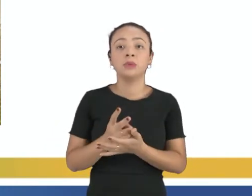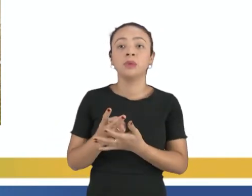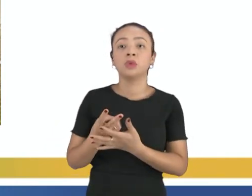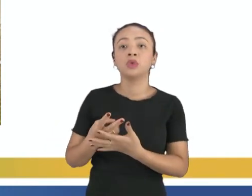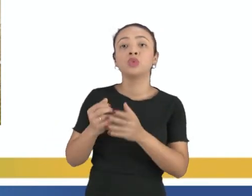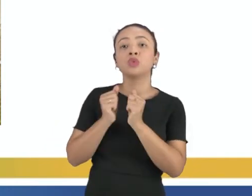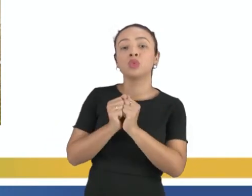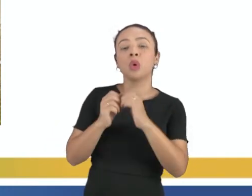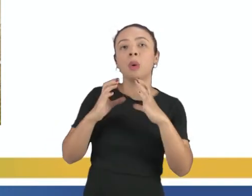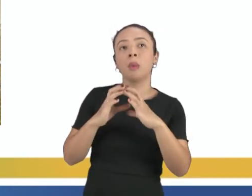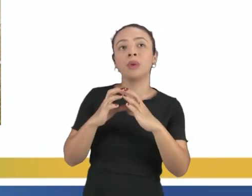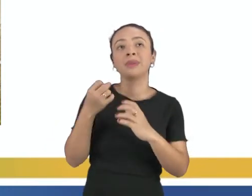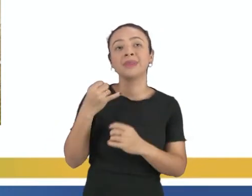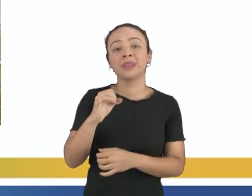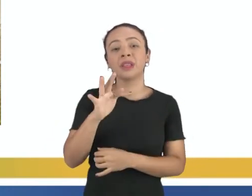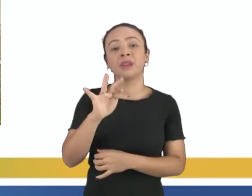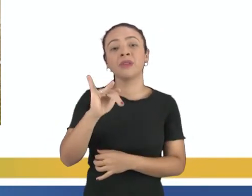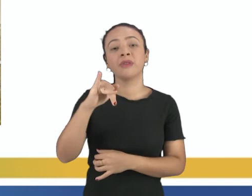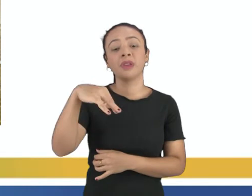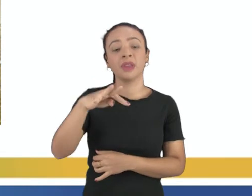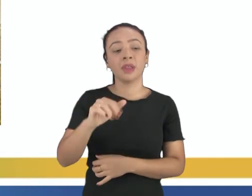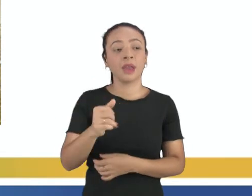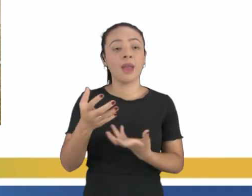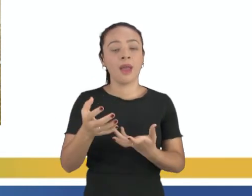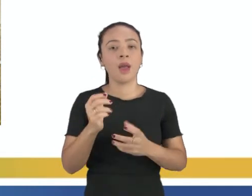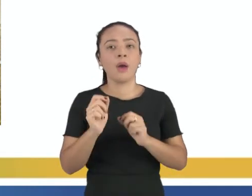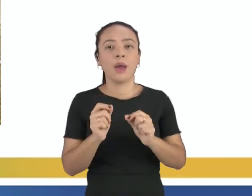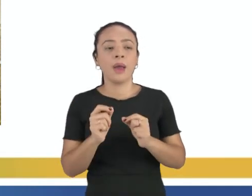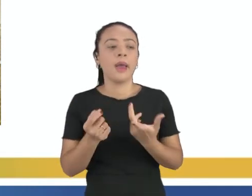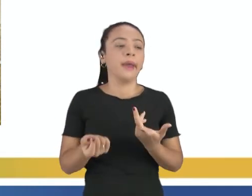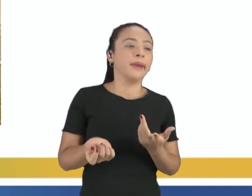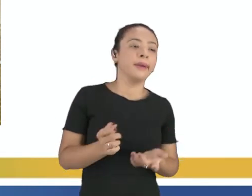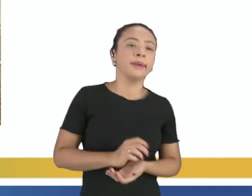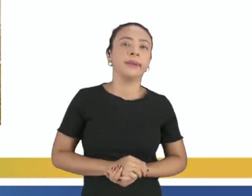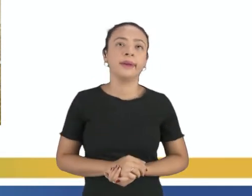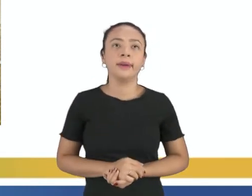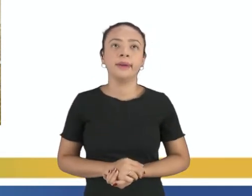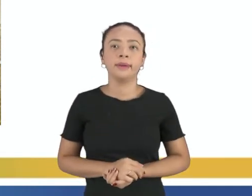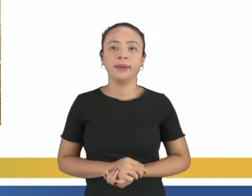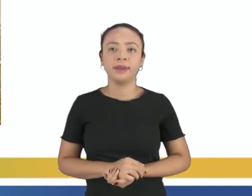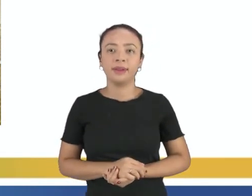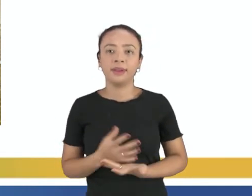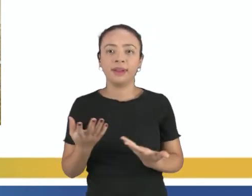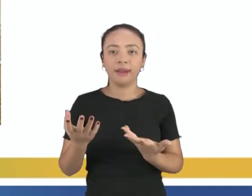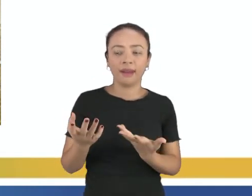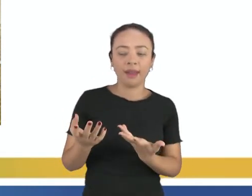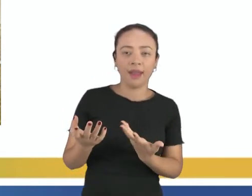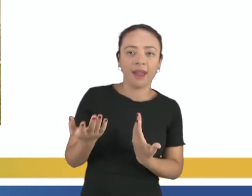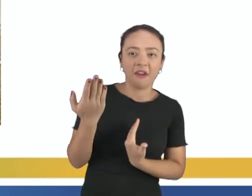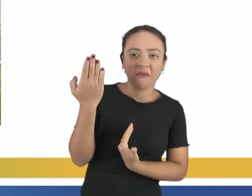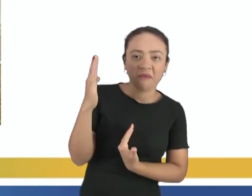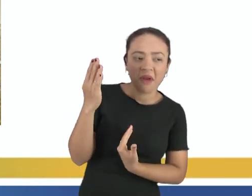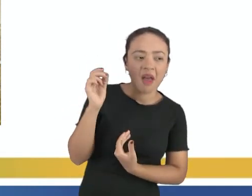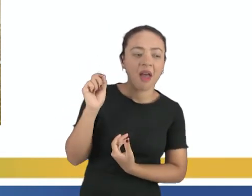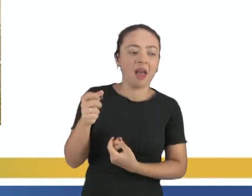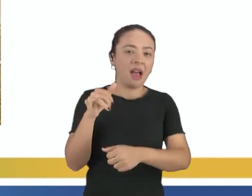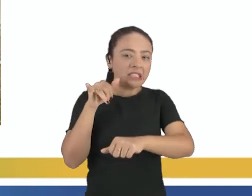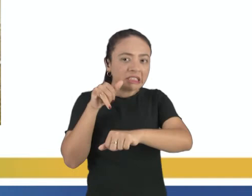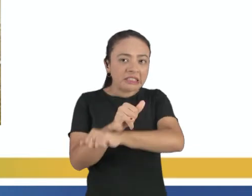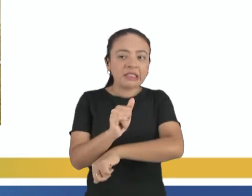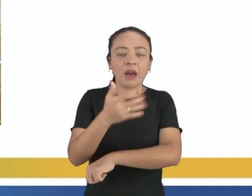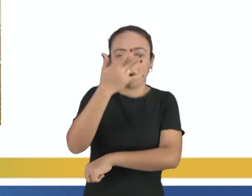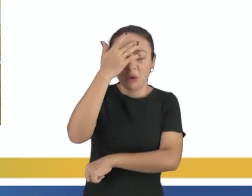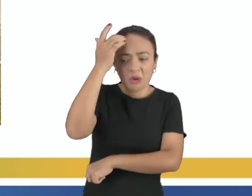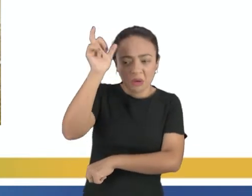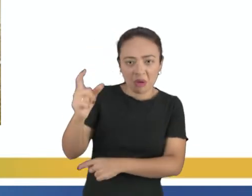executar a finta, geralmente ele tenta enganar o adversário. A finta consiste em você finge que vai levar a bola para um